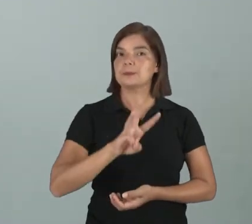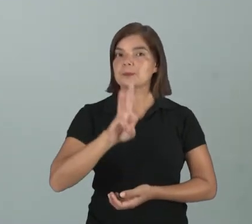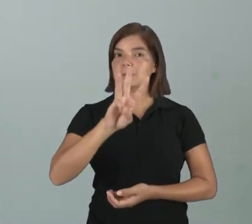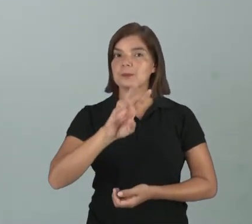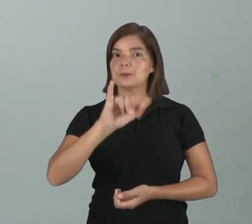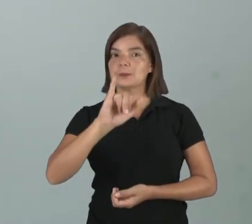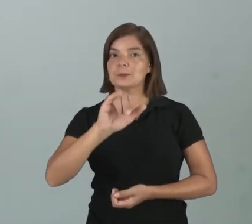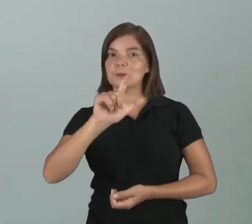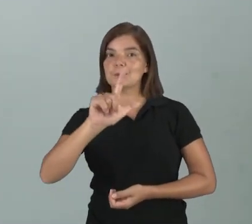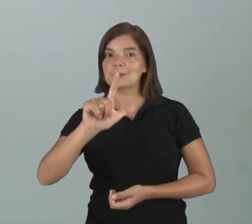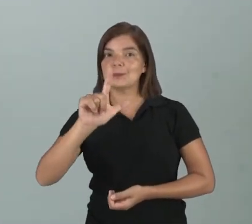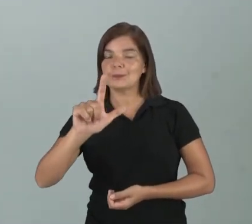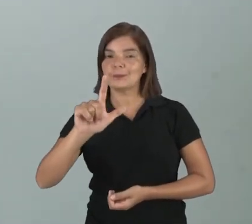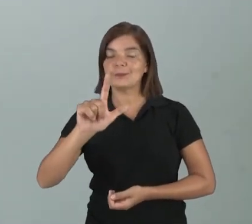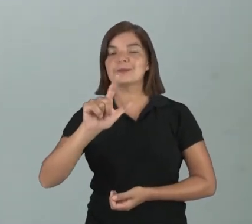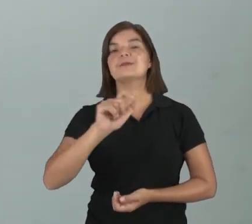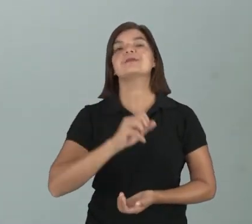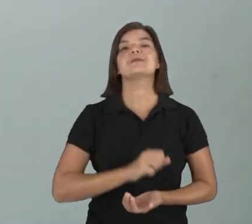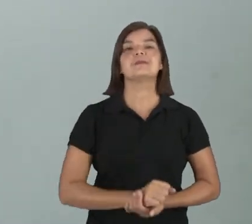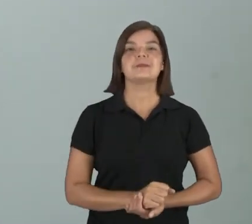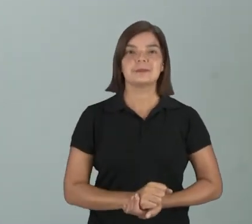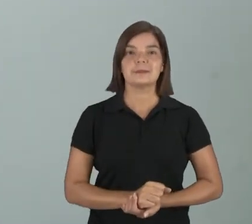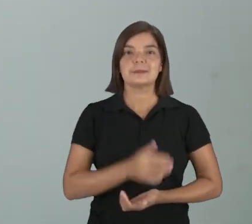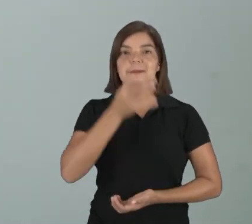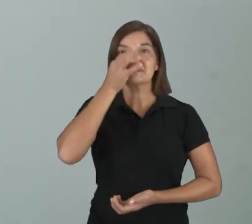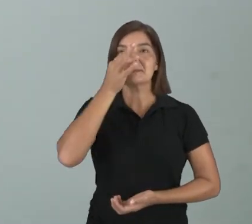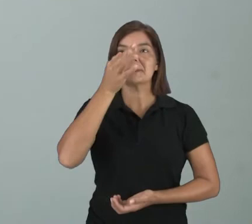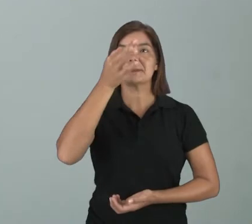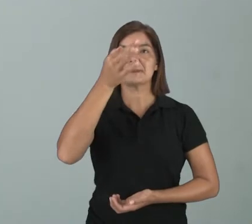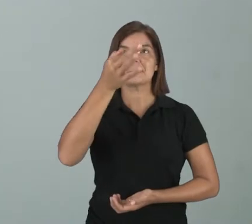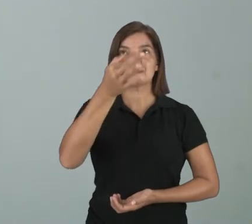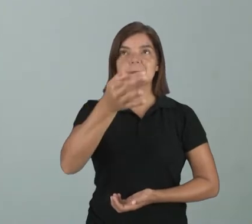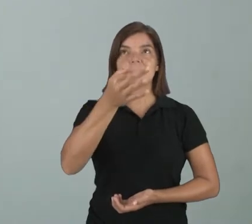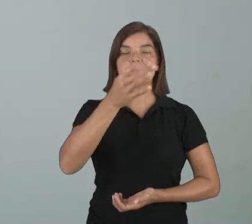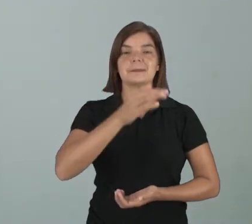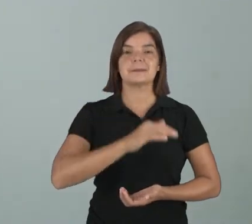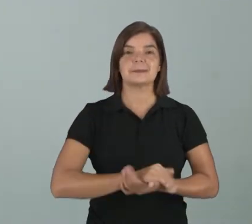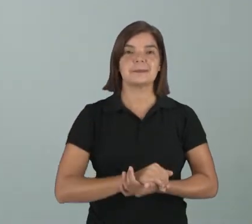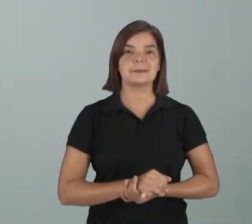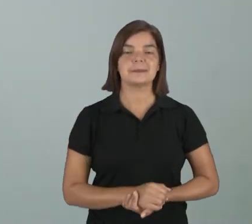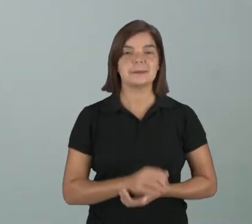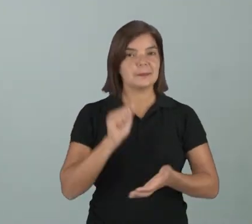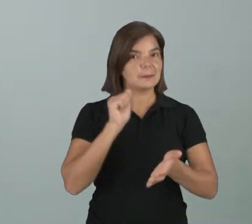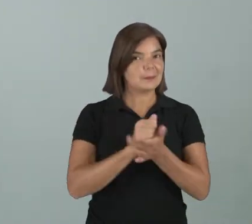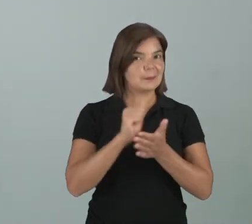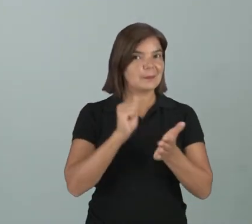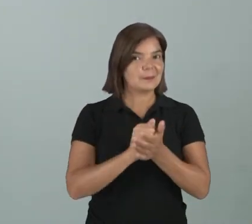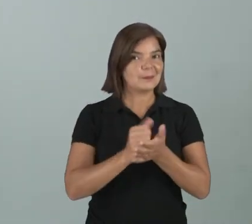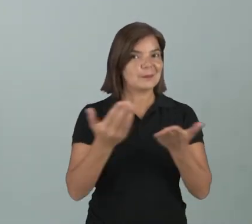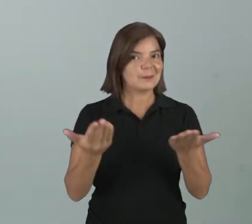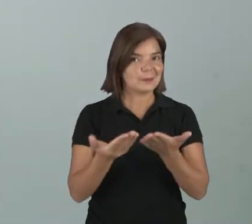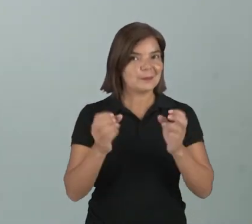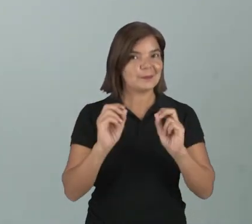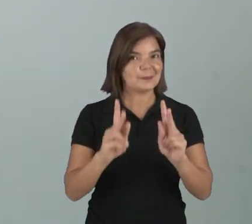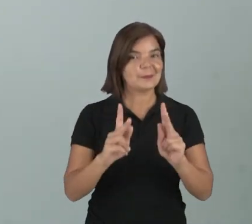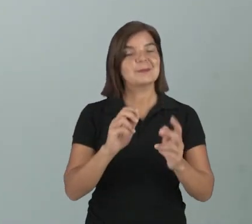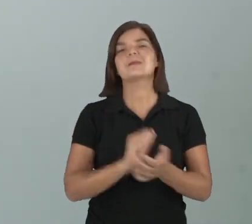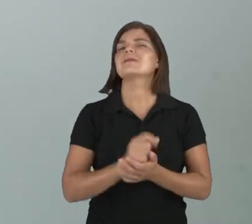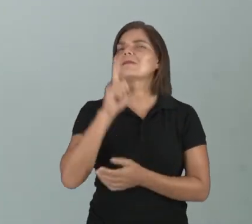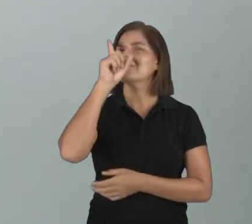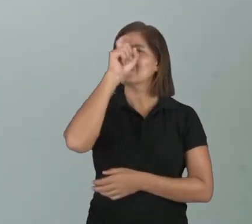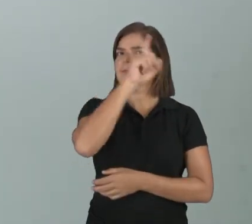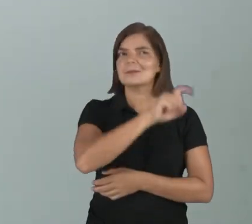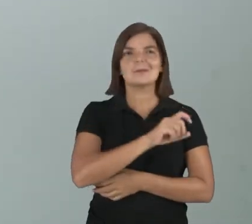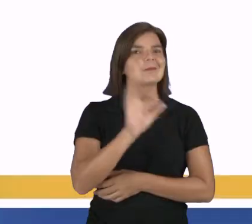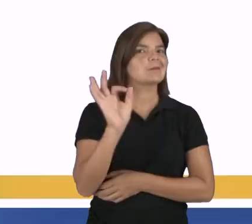E no futuro, it will take. Take notes. Anotem aí, ok? Não é